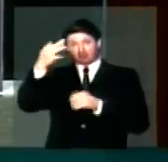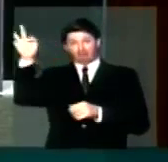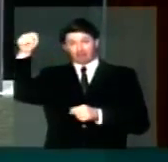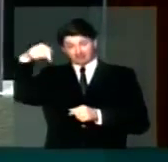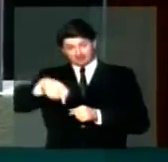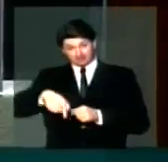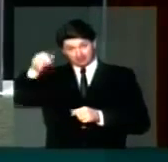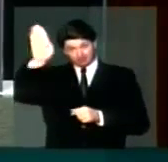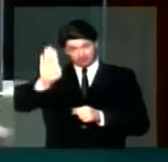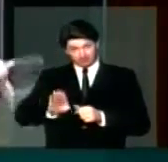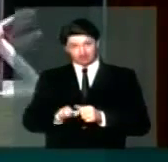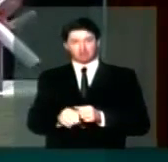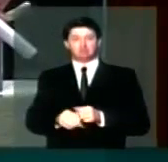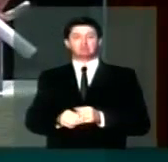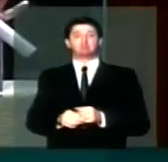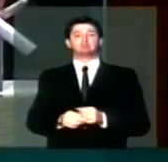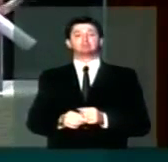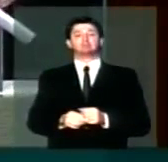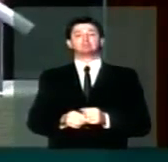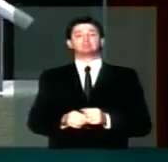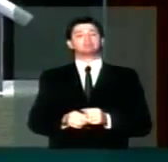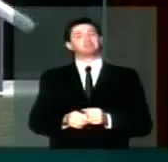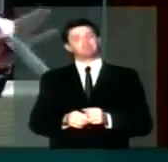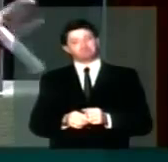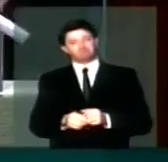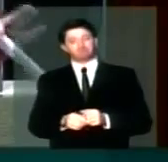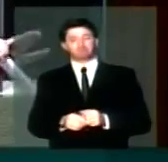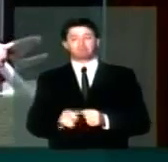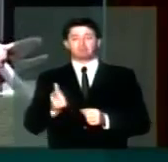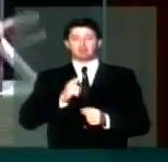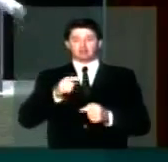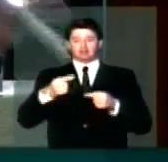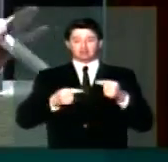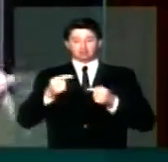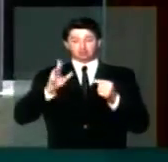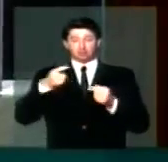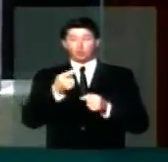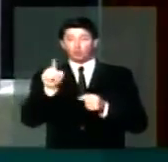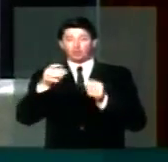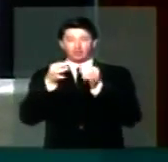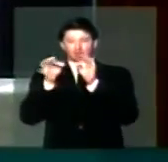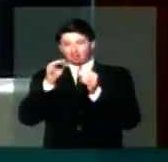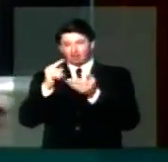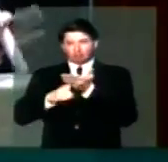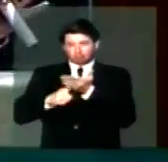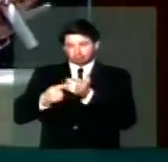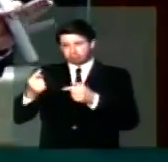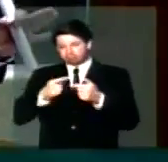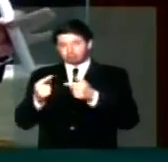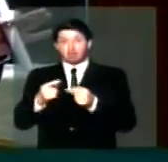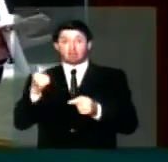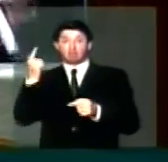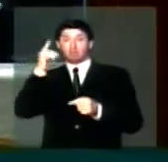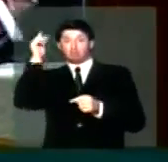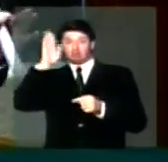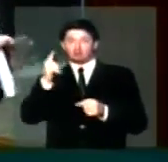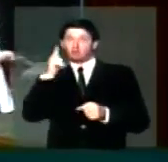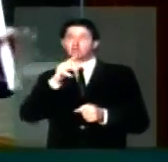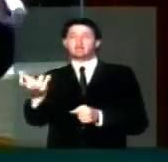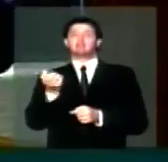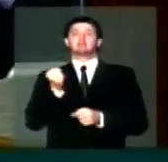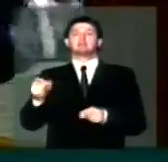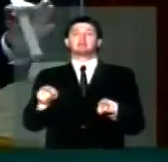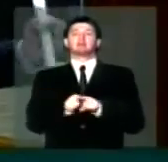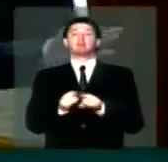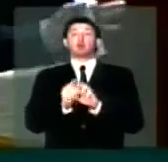no Brasil, estão sendo tratados os últimos detalhes para que o Brasil